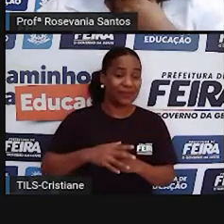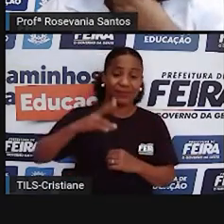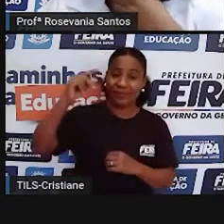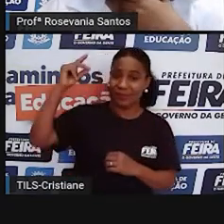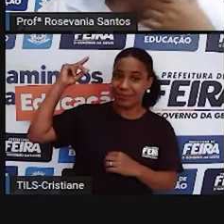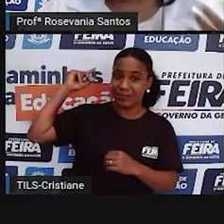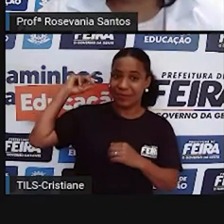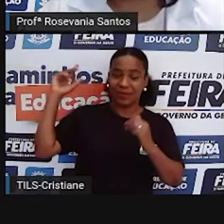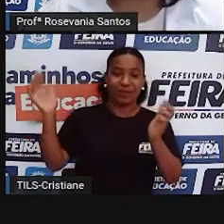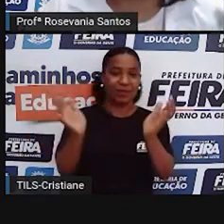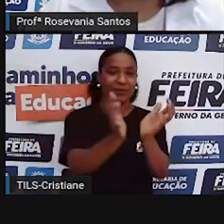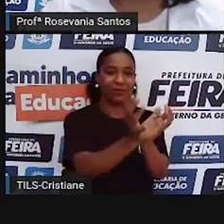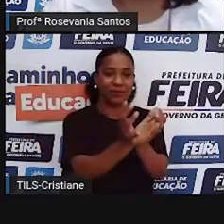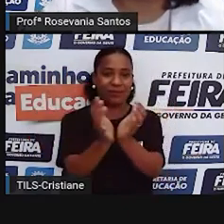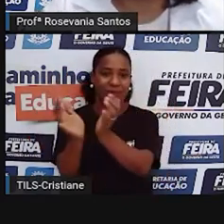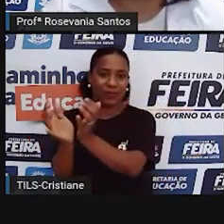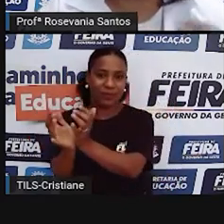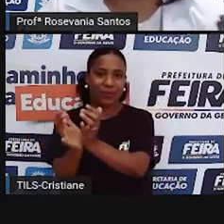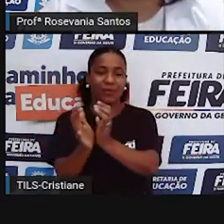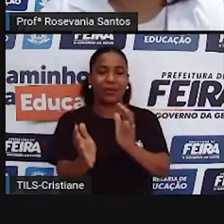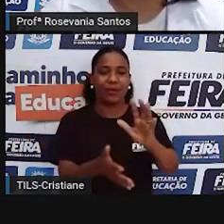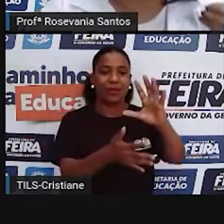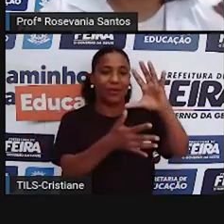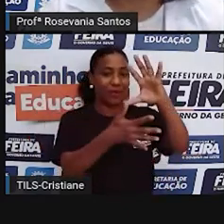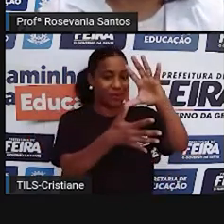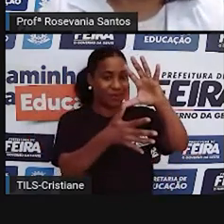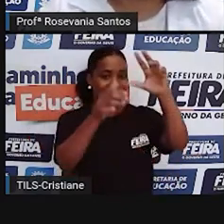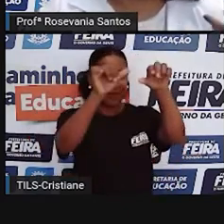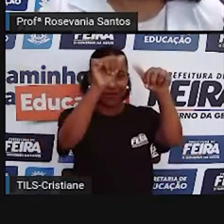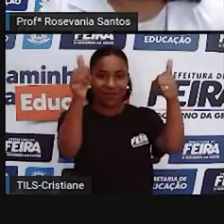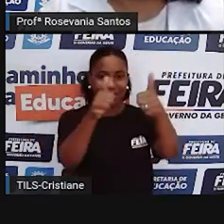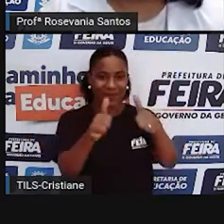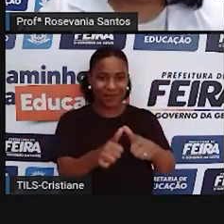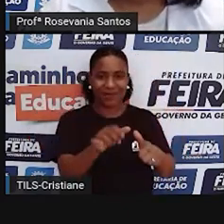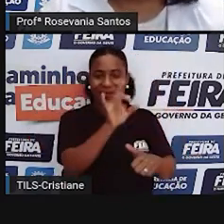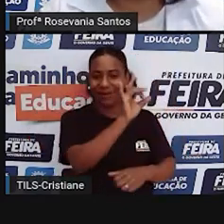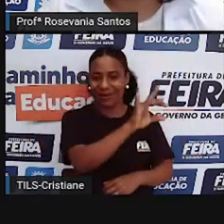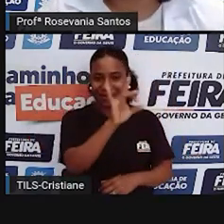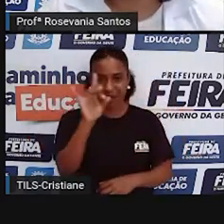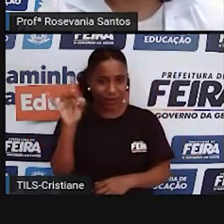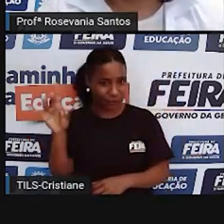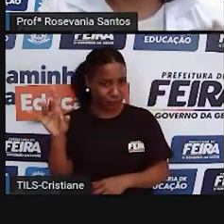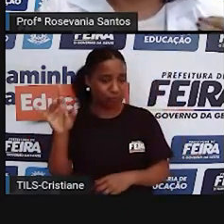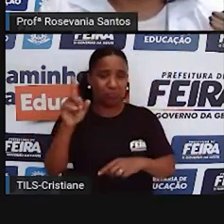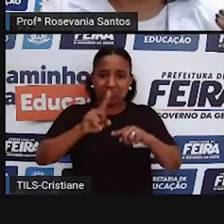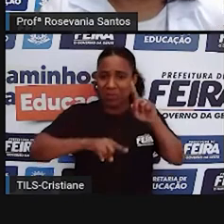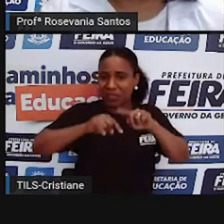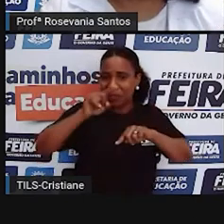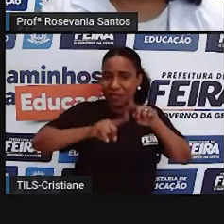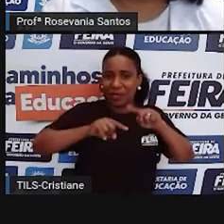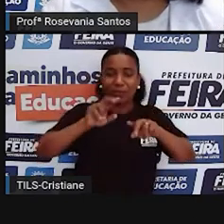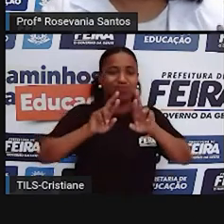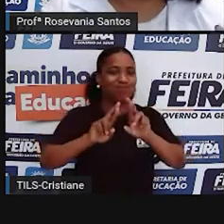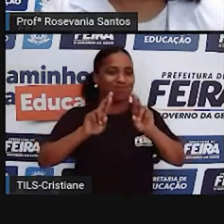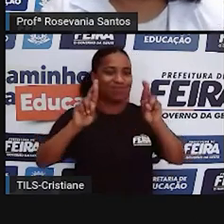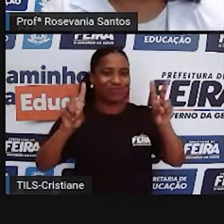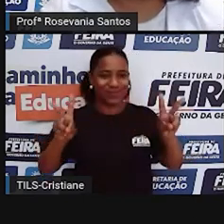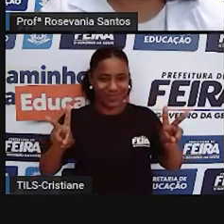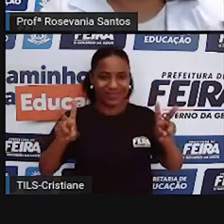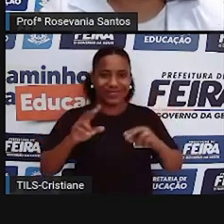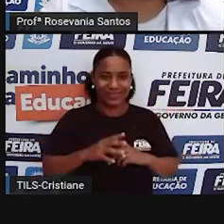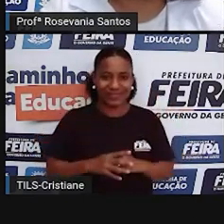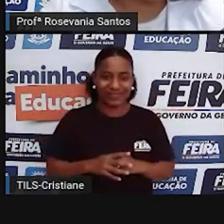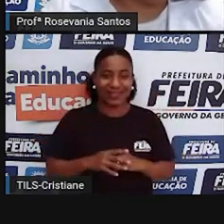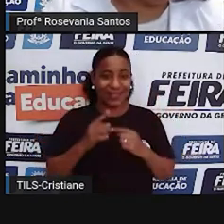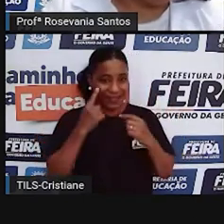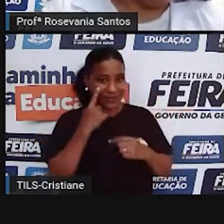diferentes formas e materiais. Como vocês viram, o mapa de Gaçu, ele foi feito de argila, né? Outros mapas que a gente